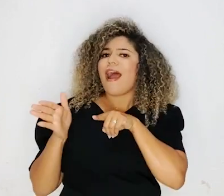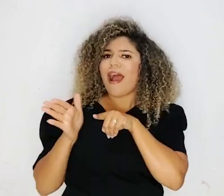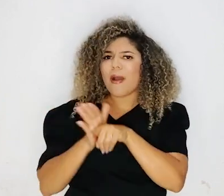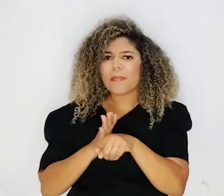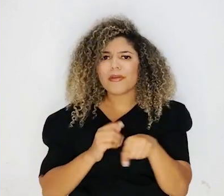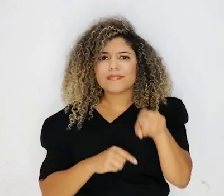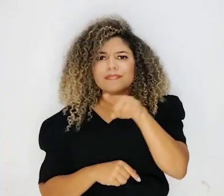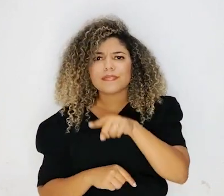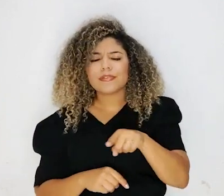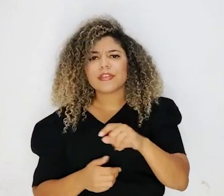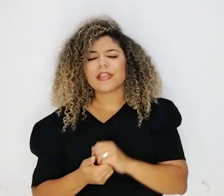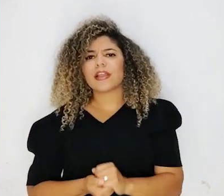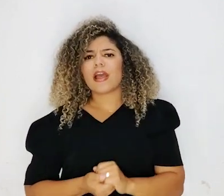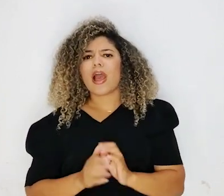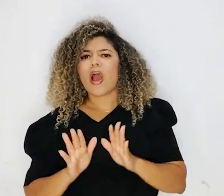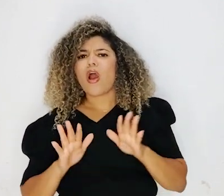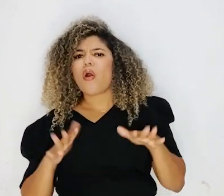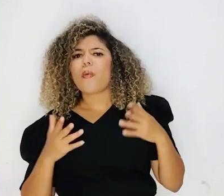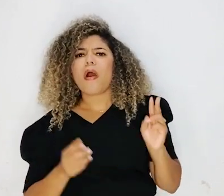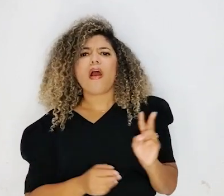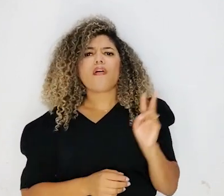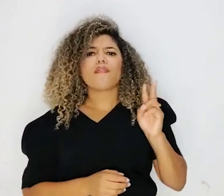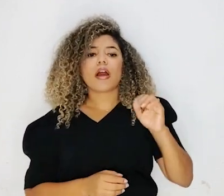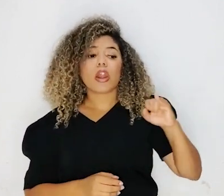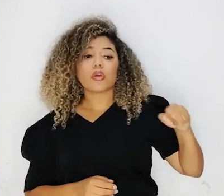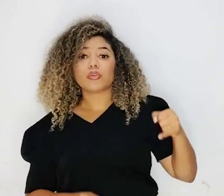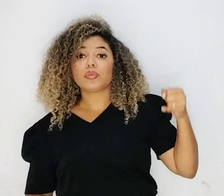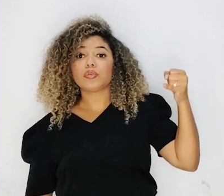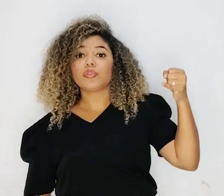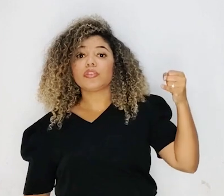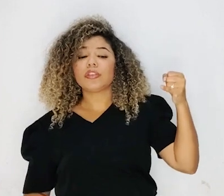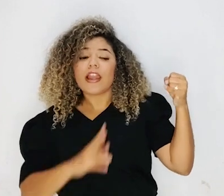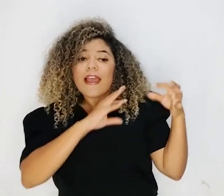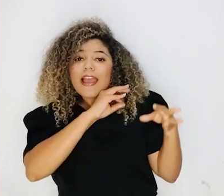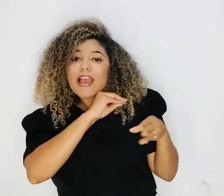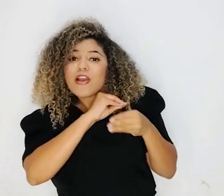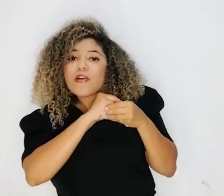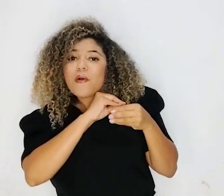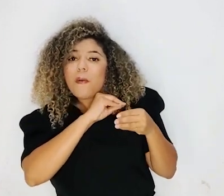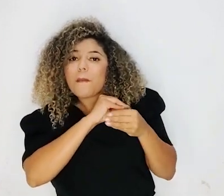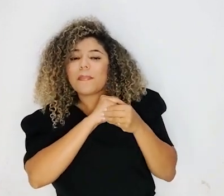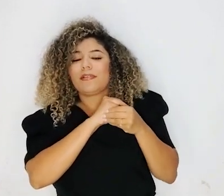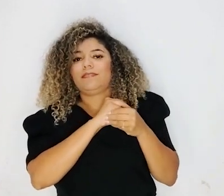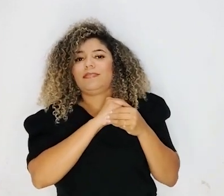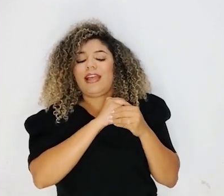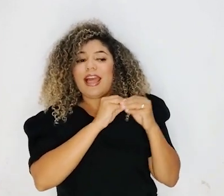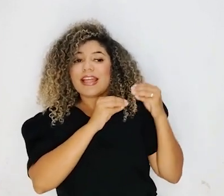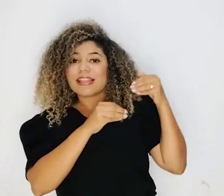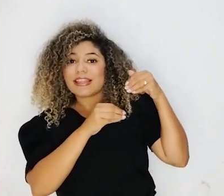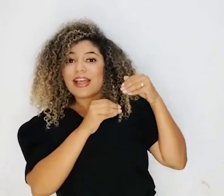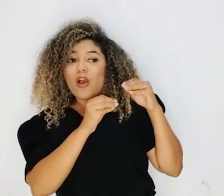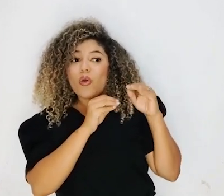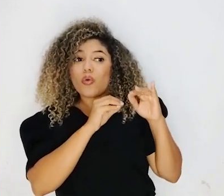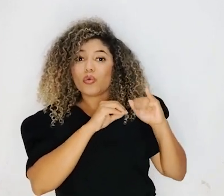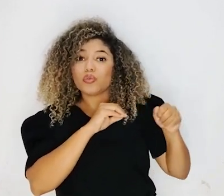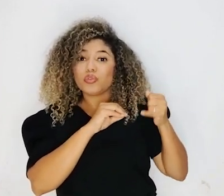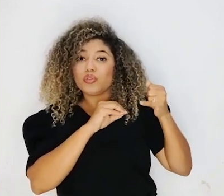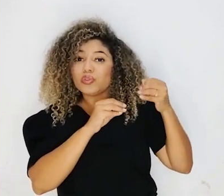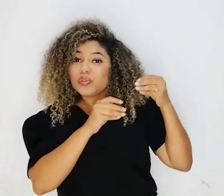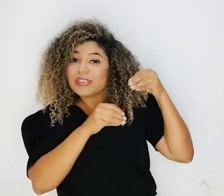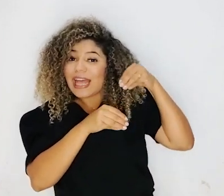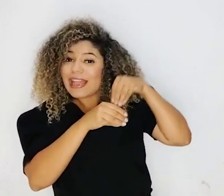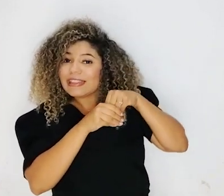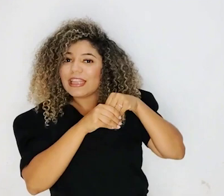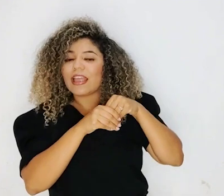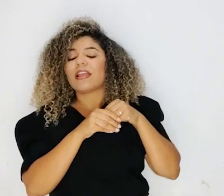aqui seria qual o valor dos juros embutido, né? A gente está levando em consideração